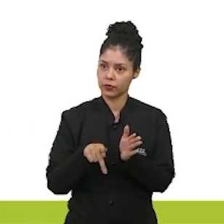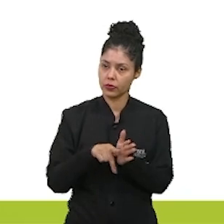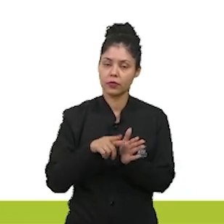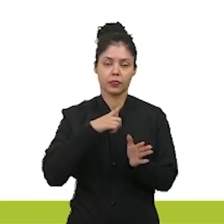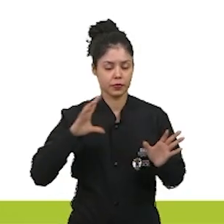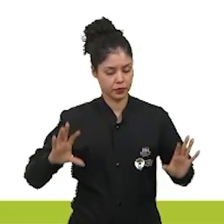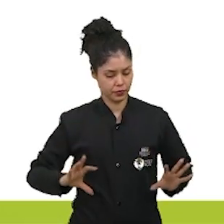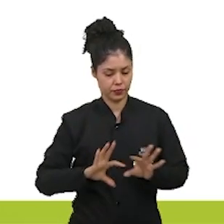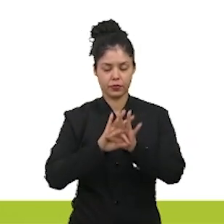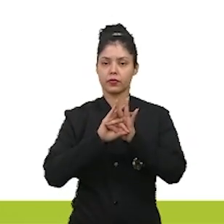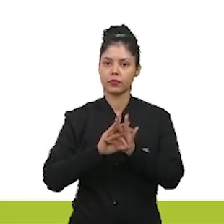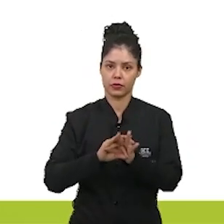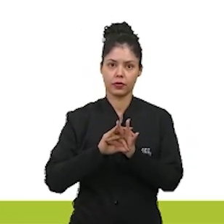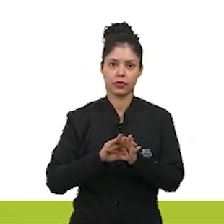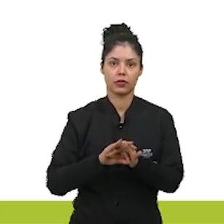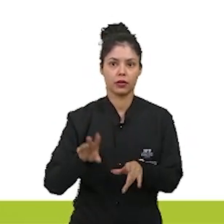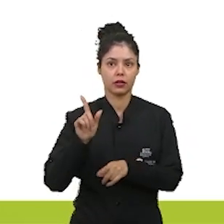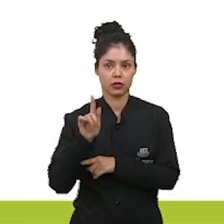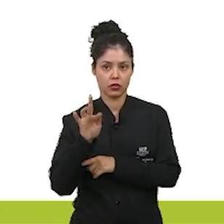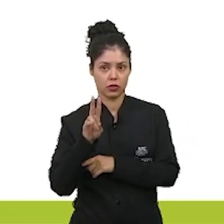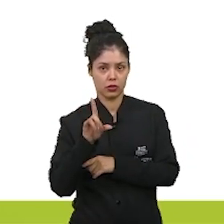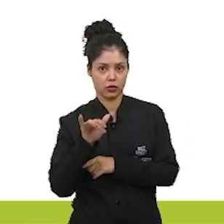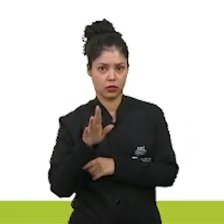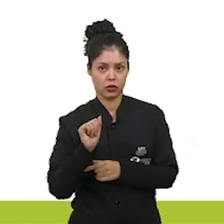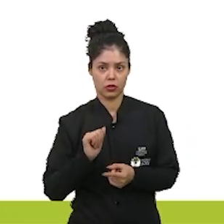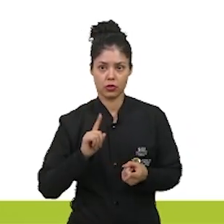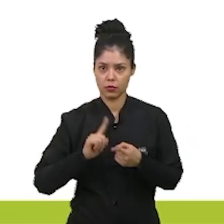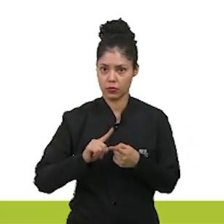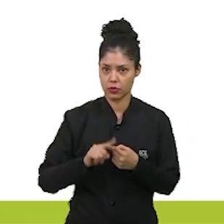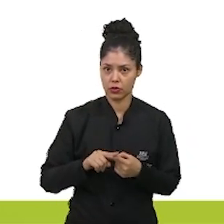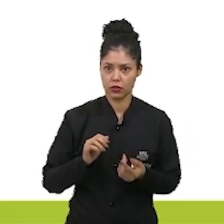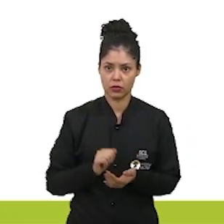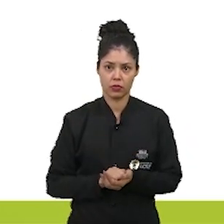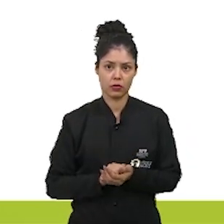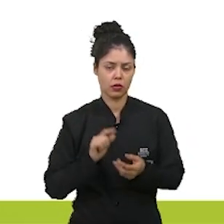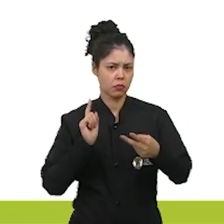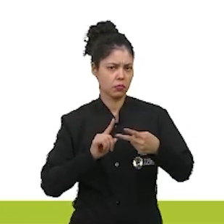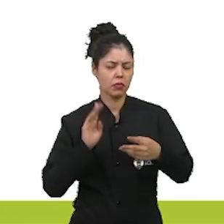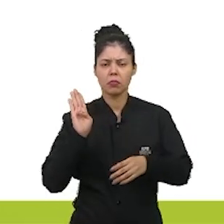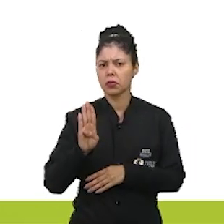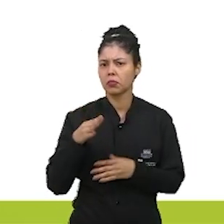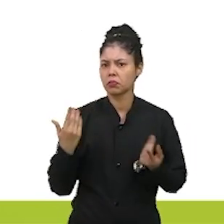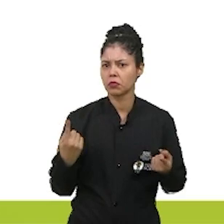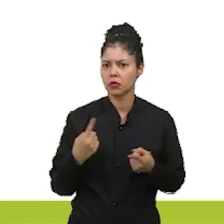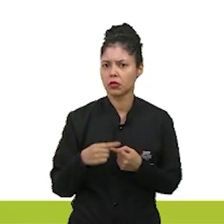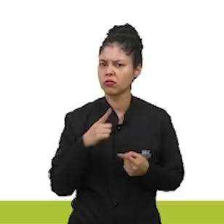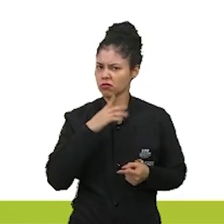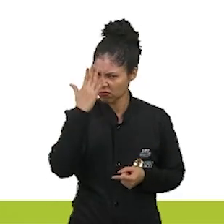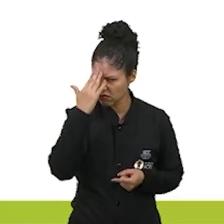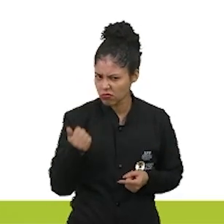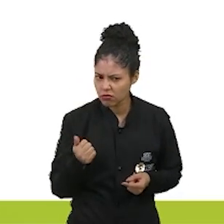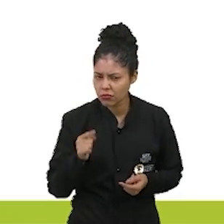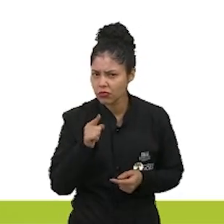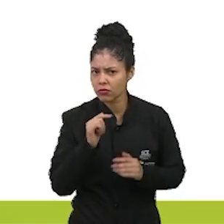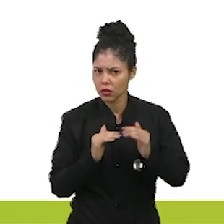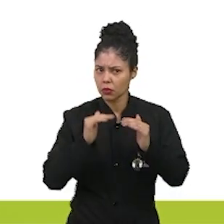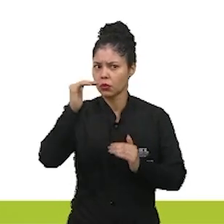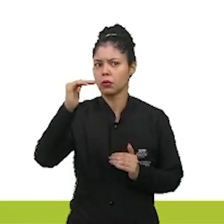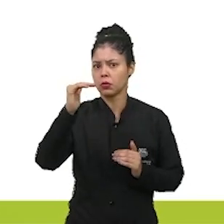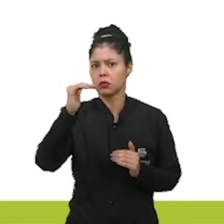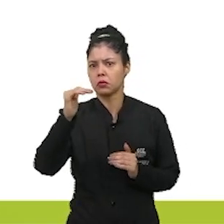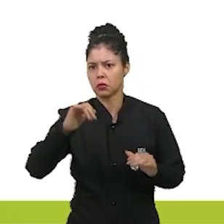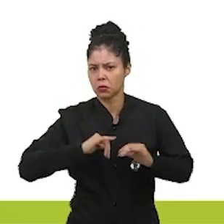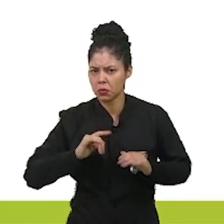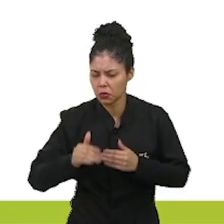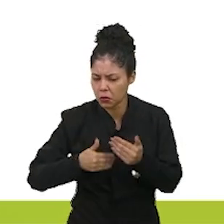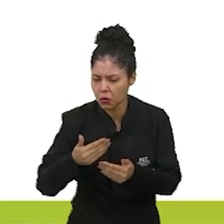estão relacionadas com a geologia. Por que não é a B? Instabilidade do terreno? Será que tem a ver que esse relevo é mais elevado e sofreu